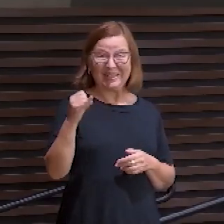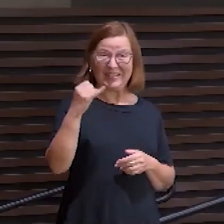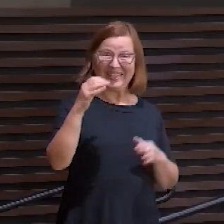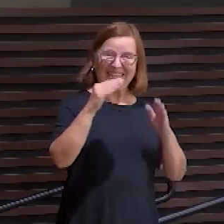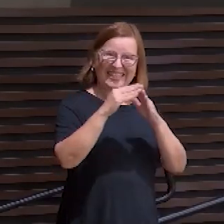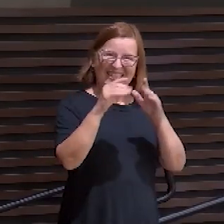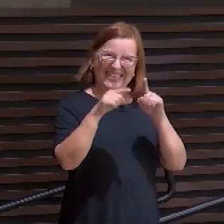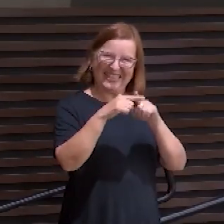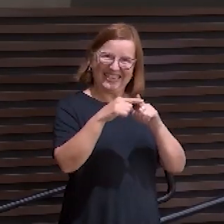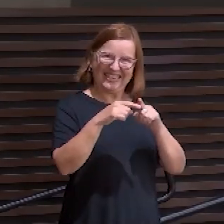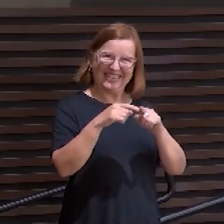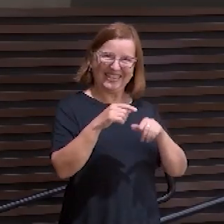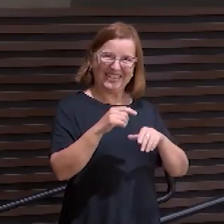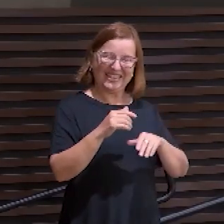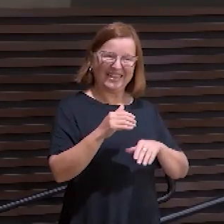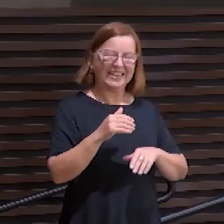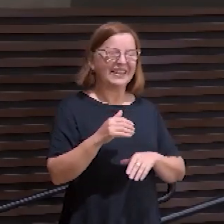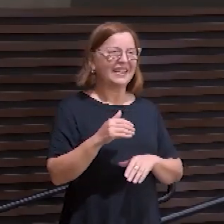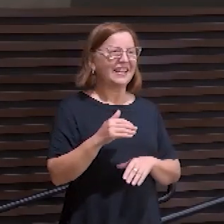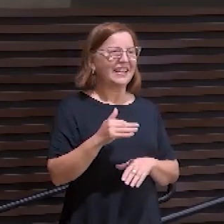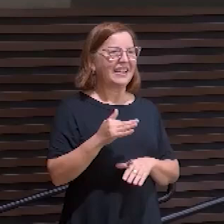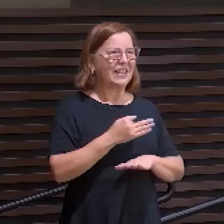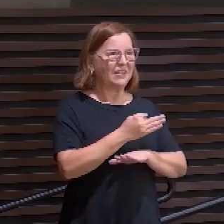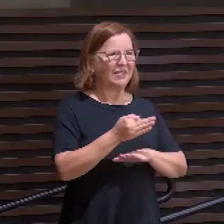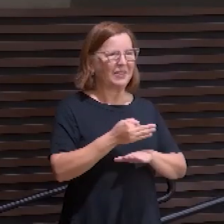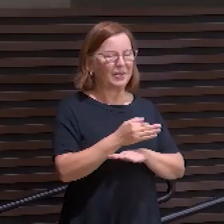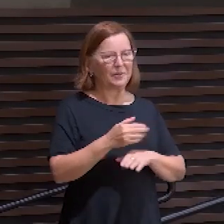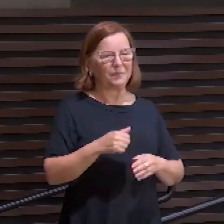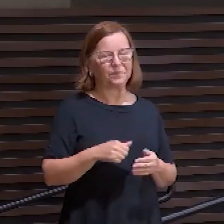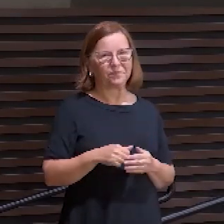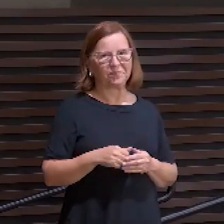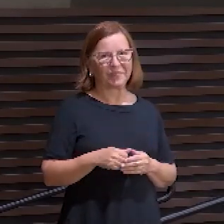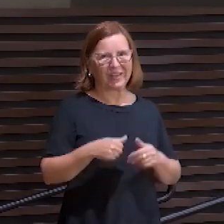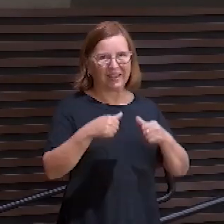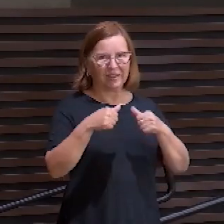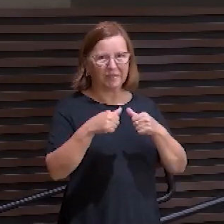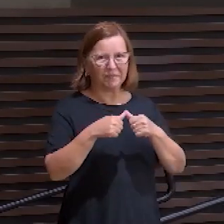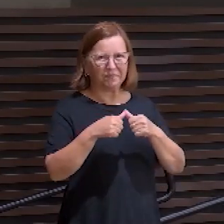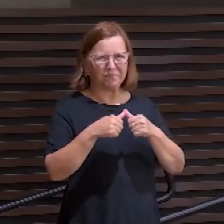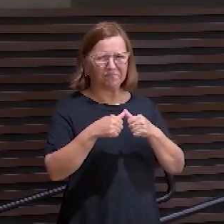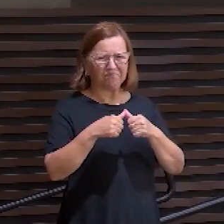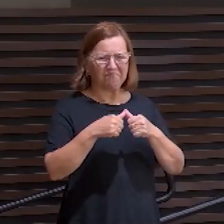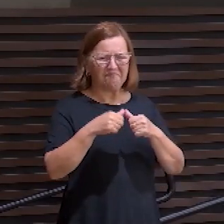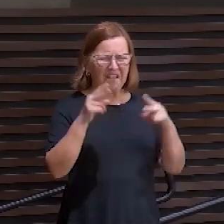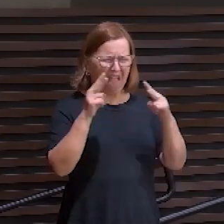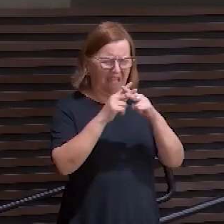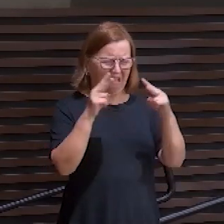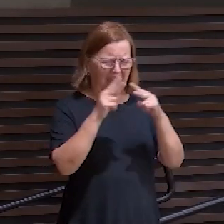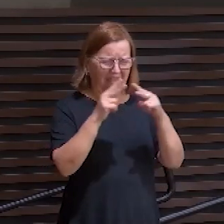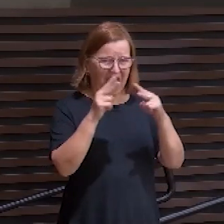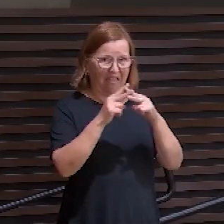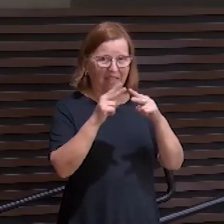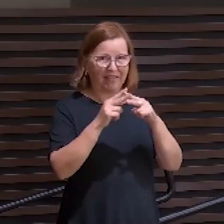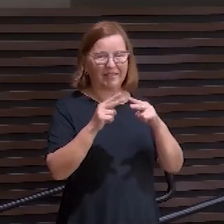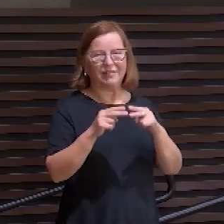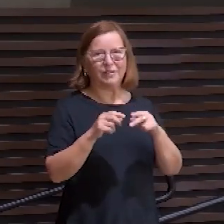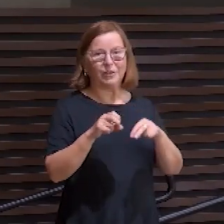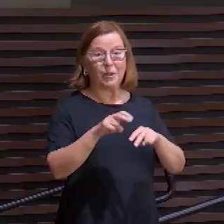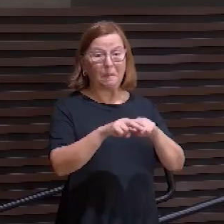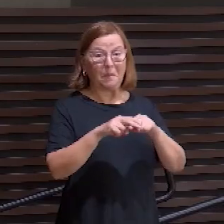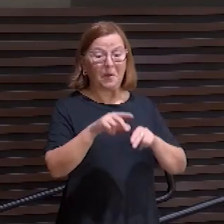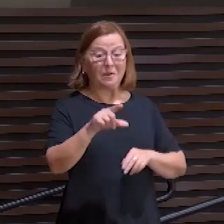igreja de Filipos estavam se engalfinhando por